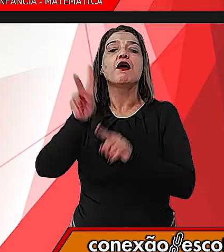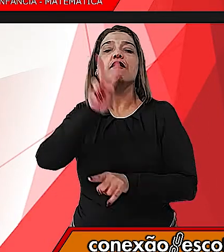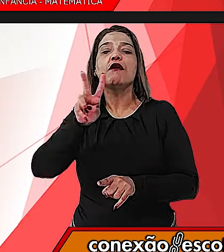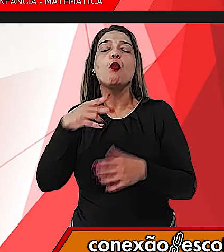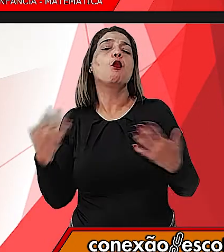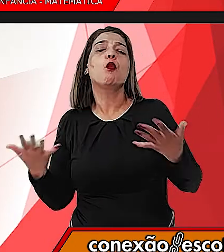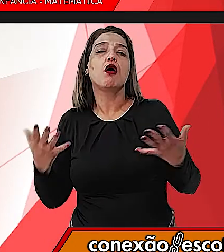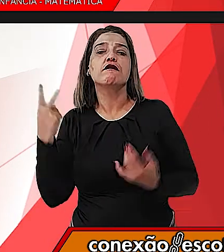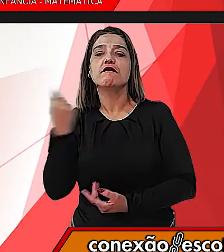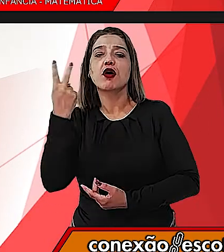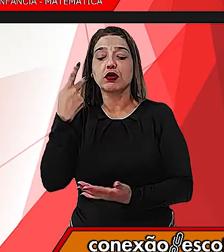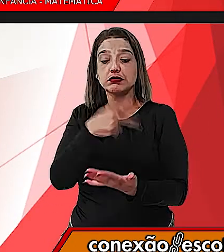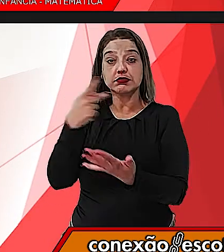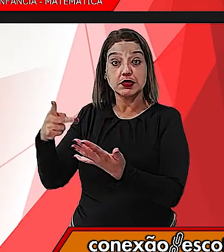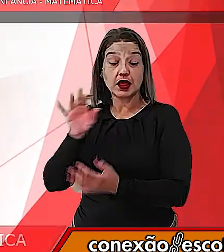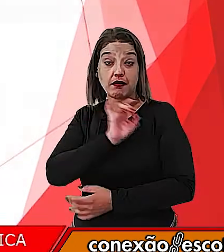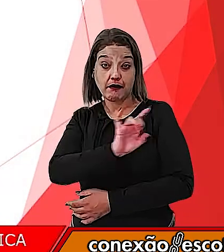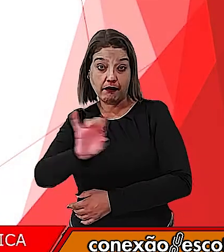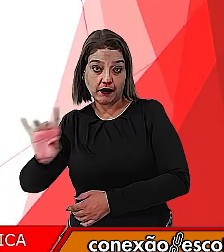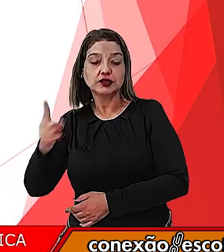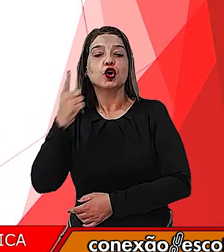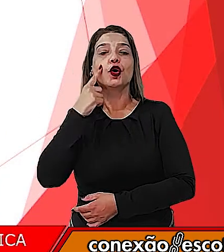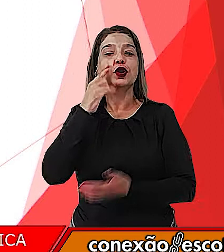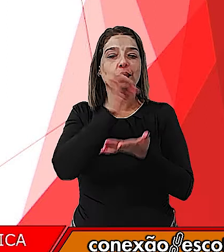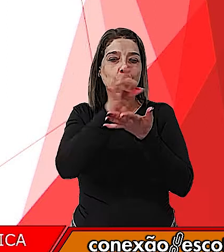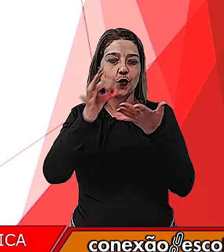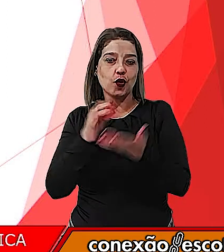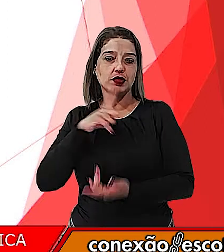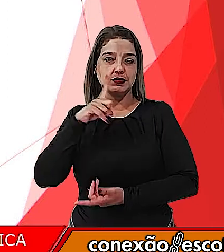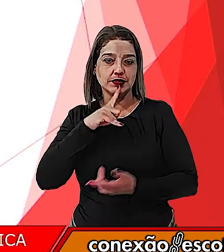só as moedas do sistema monetário brasileiro.